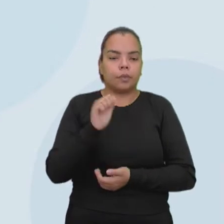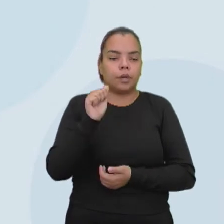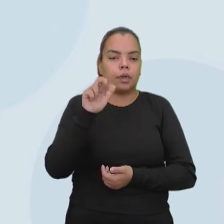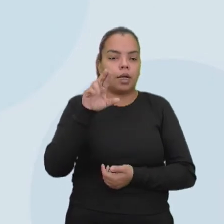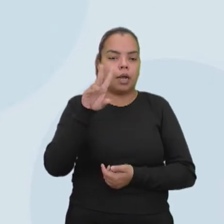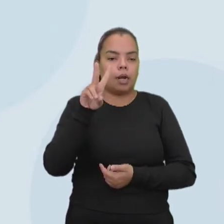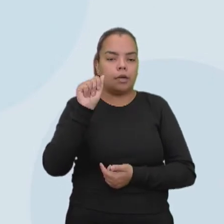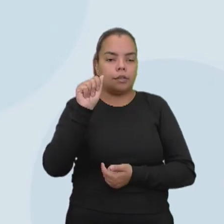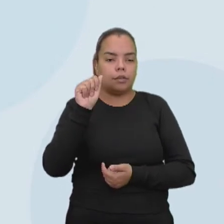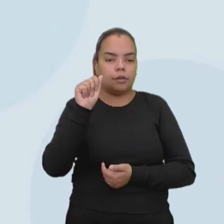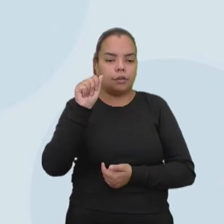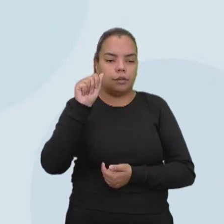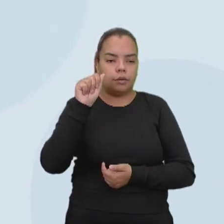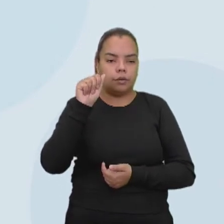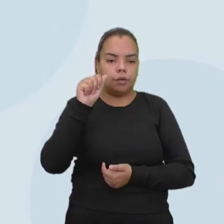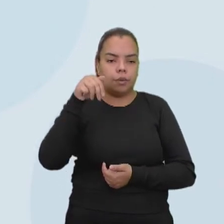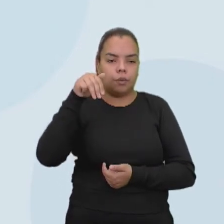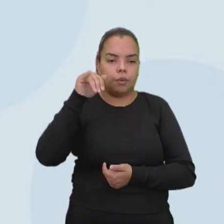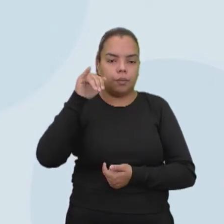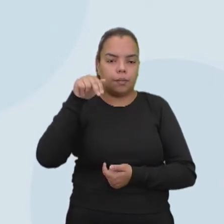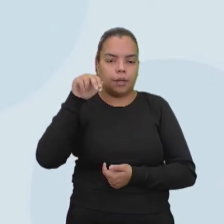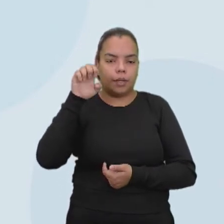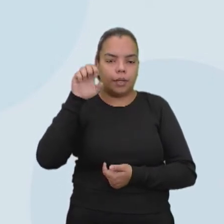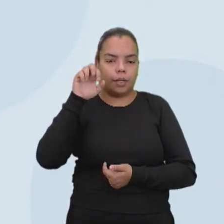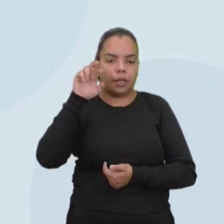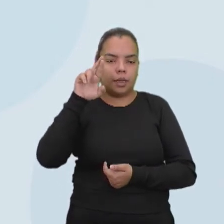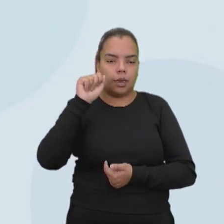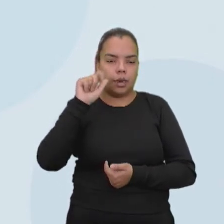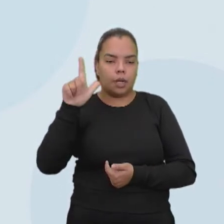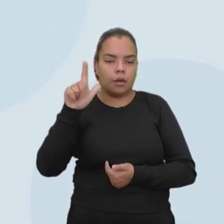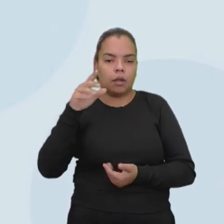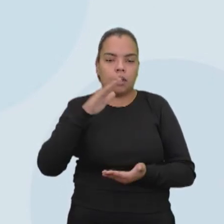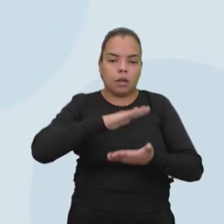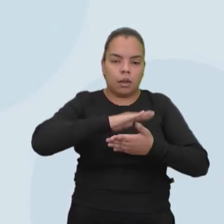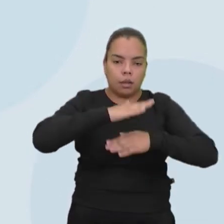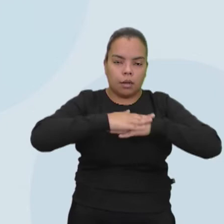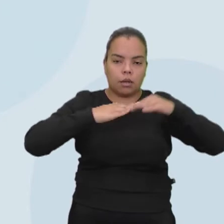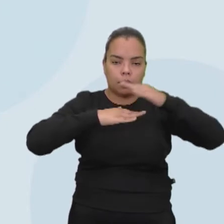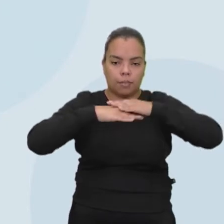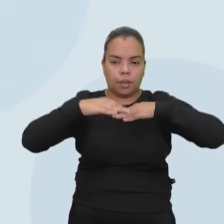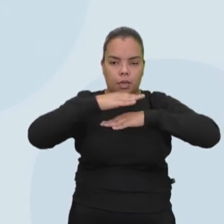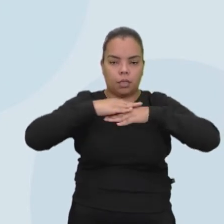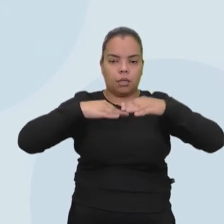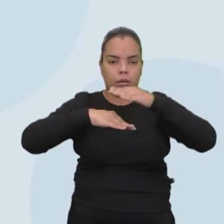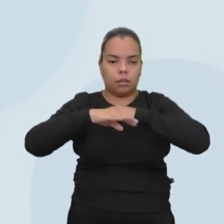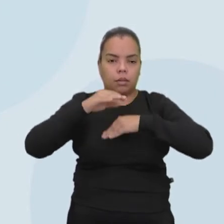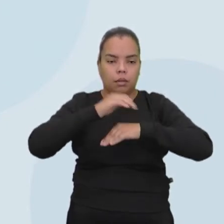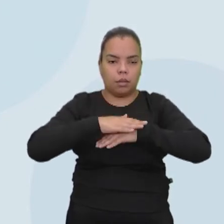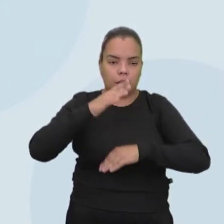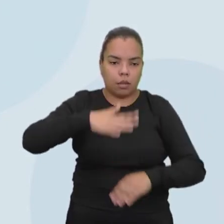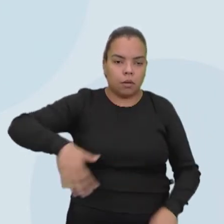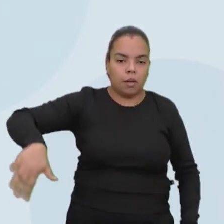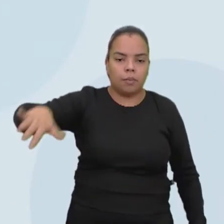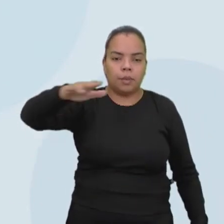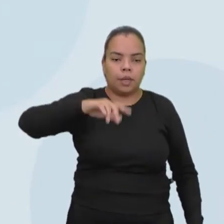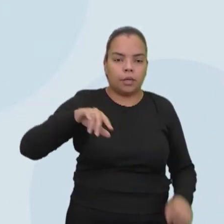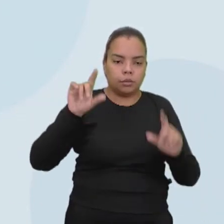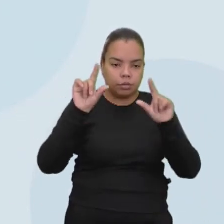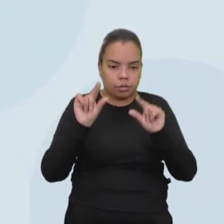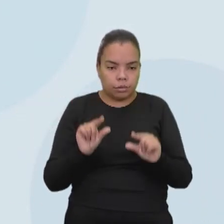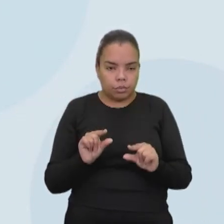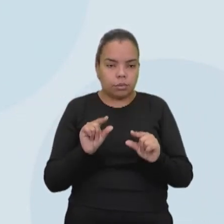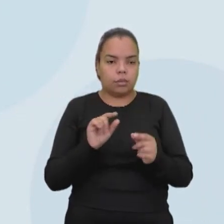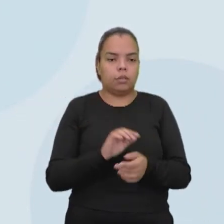mineral, camada de biomassa transformadas em bacia sedimentar e ambiente redutor, né? Então, tanto o